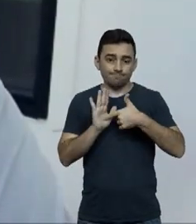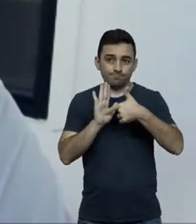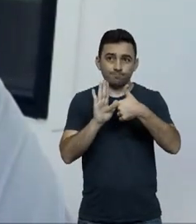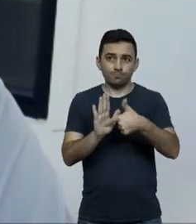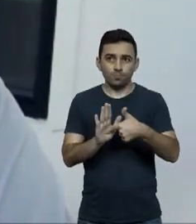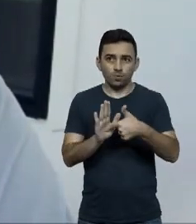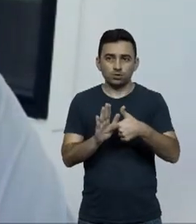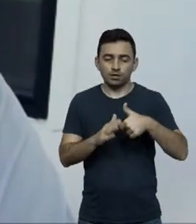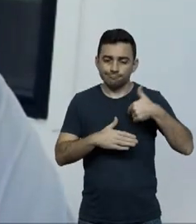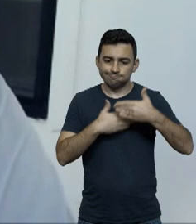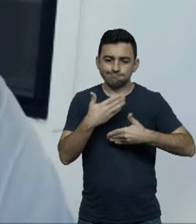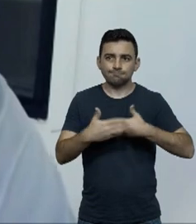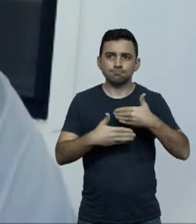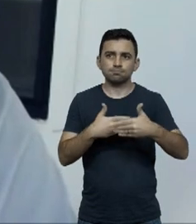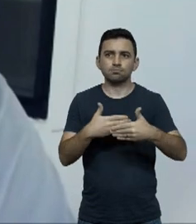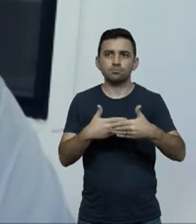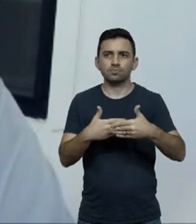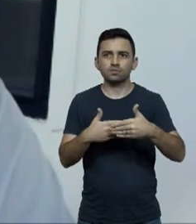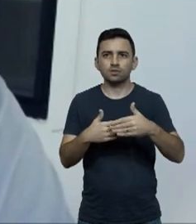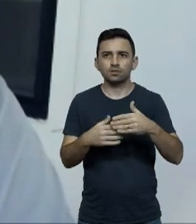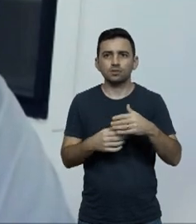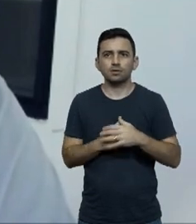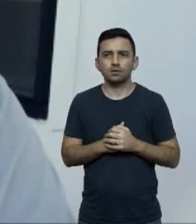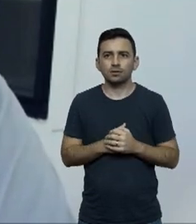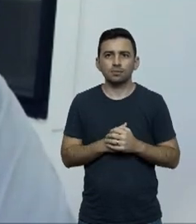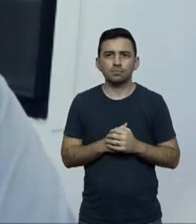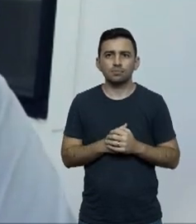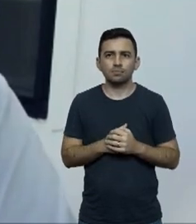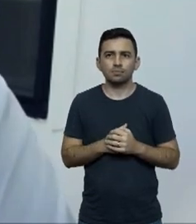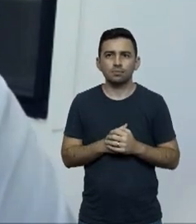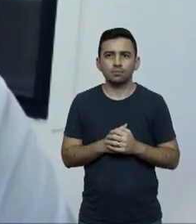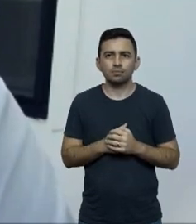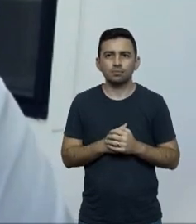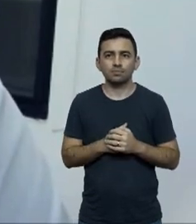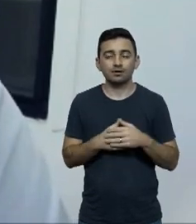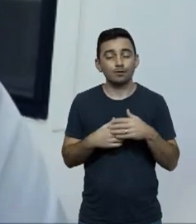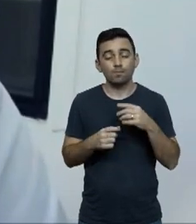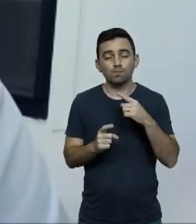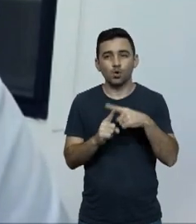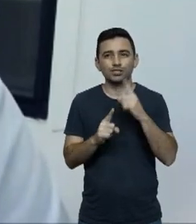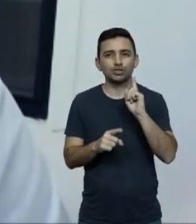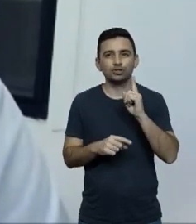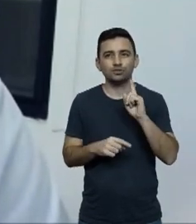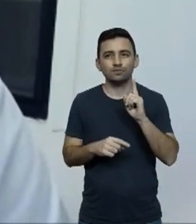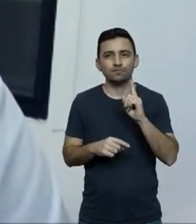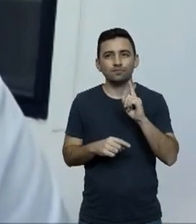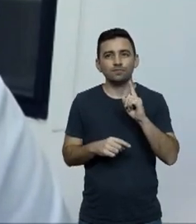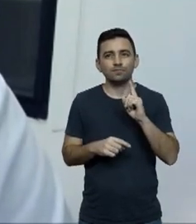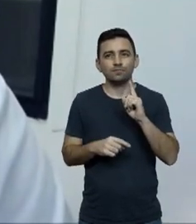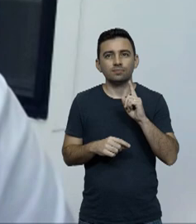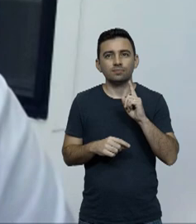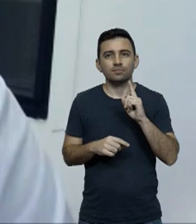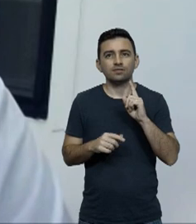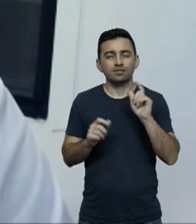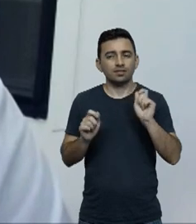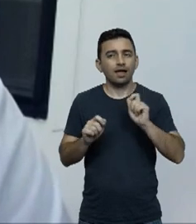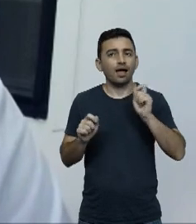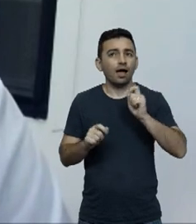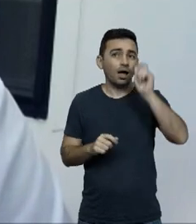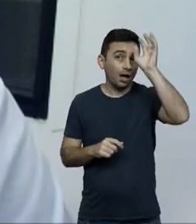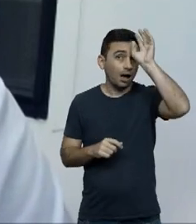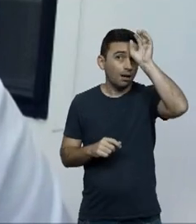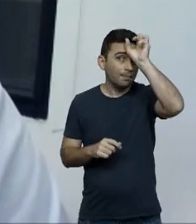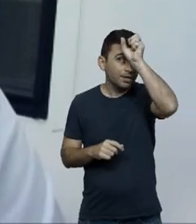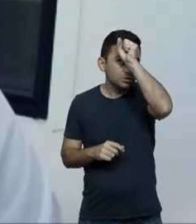em andamento não exemplo não muito positivo eu acho que a gente pode tirar lições com o